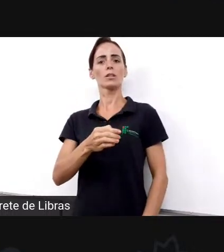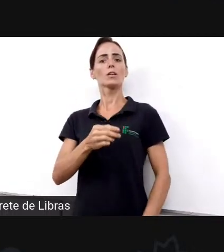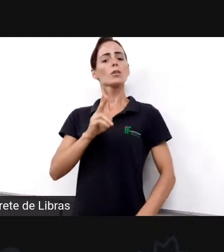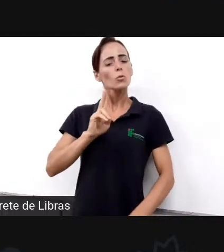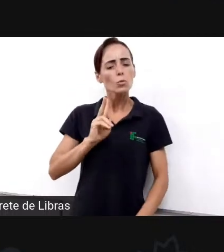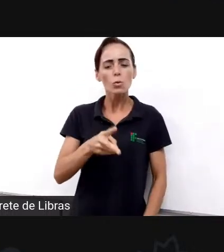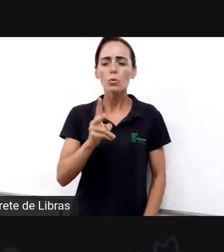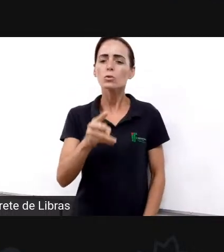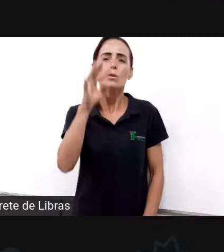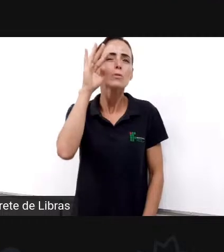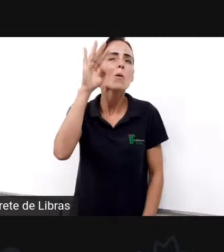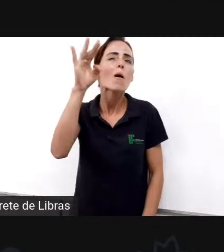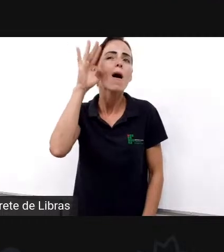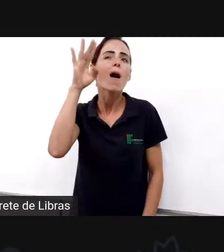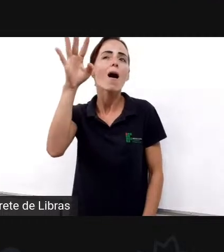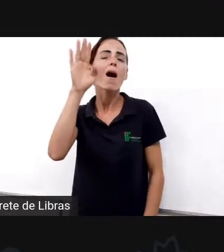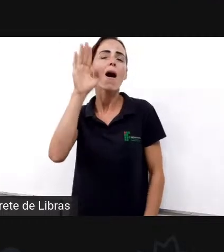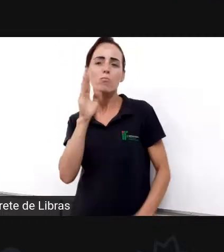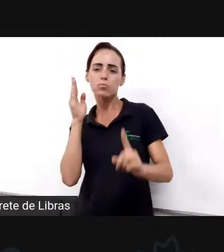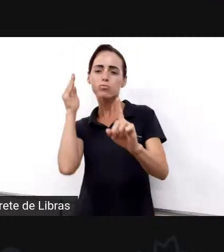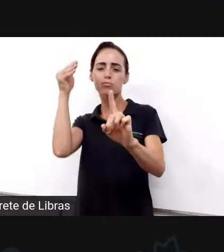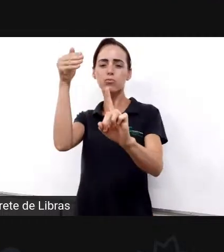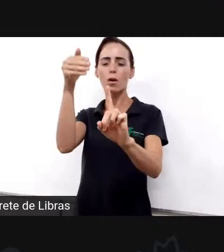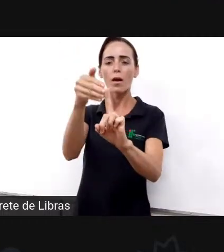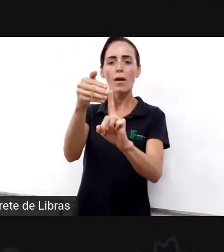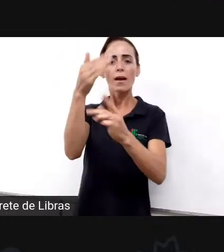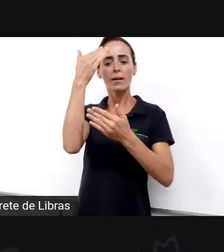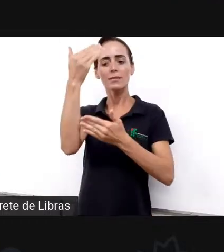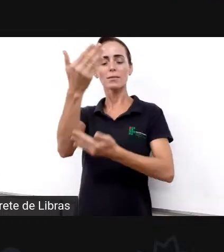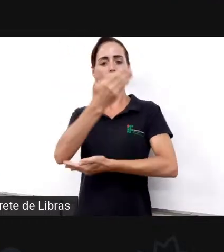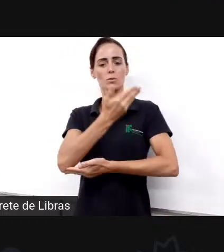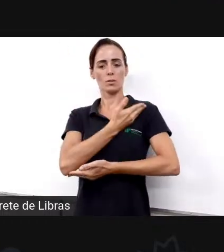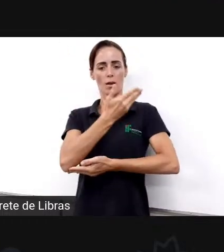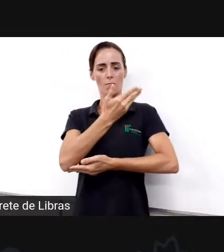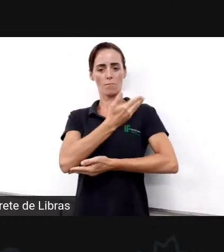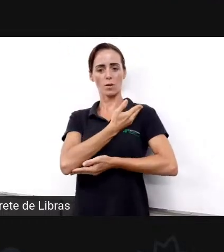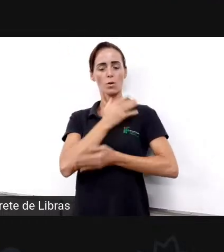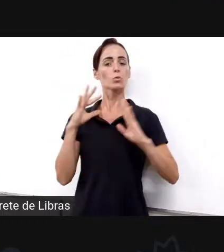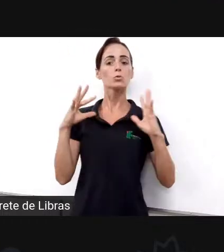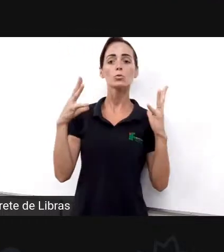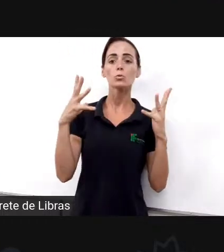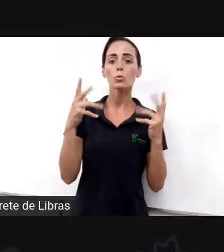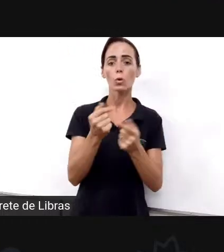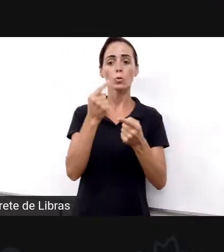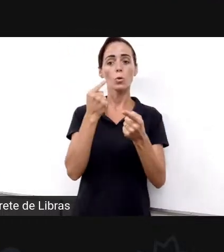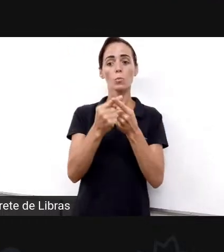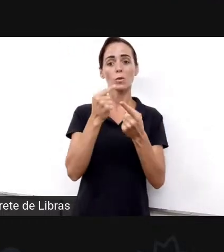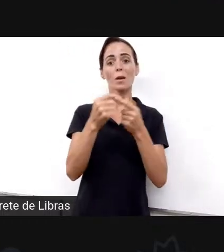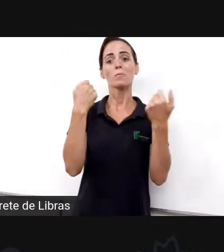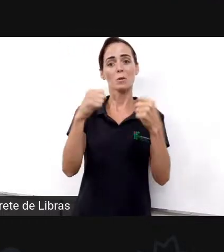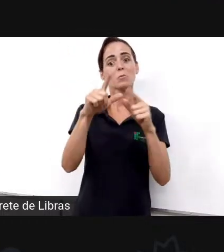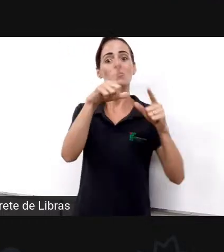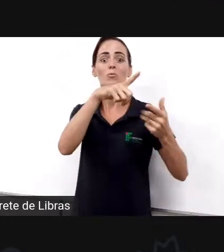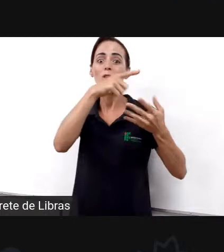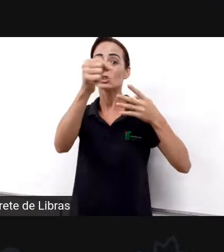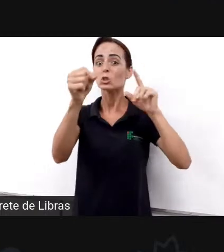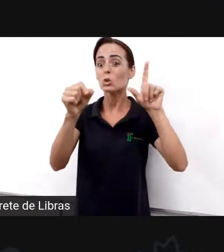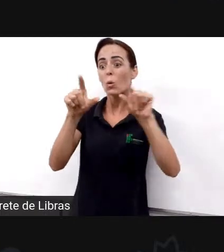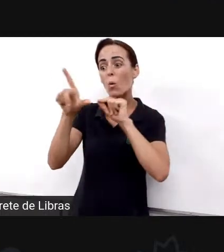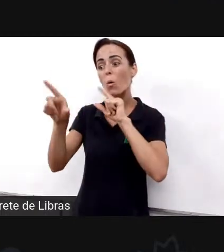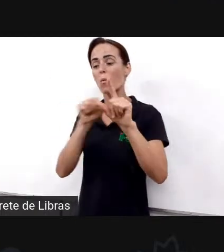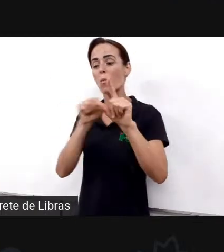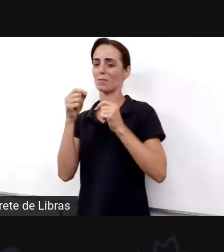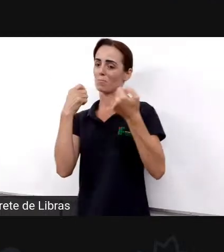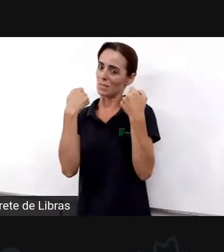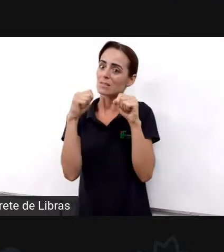sonhos. Agradecemos aos amigos pelas renúncias que tivemos que realizar para chegar até aqui hoje.